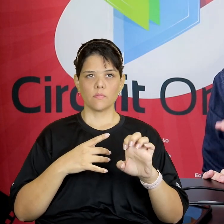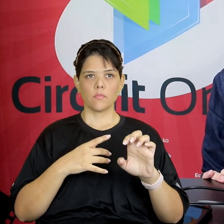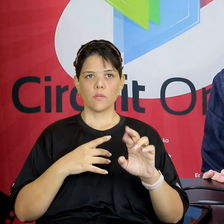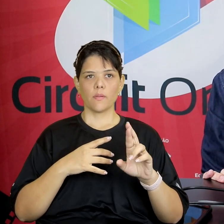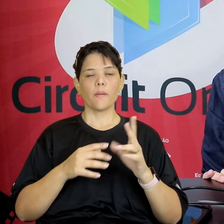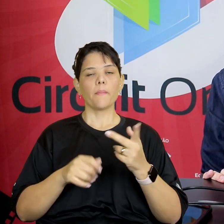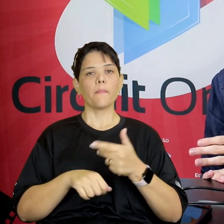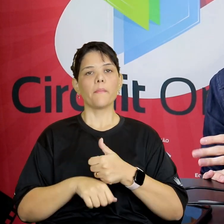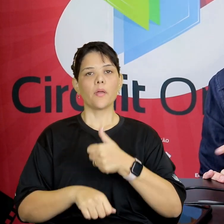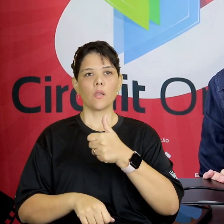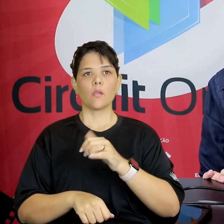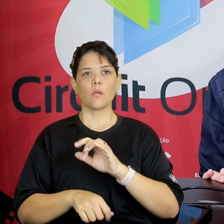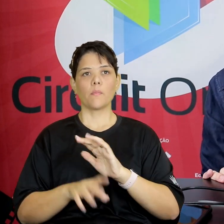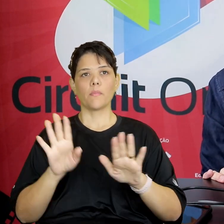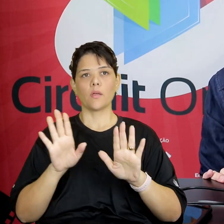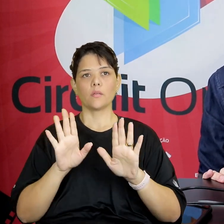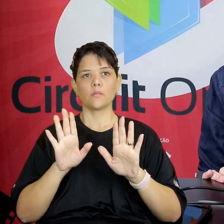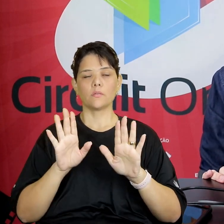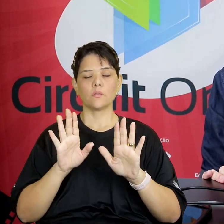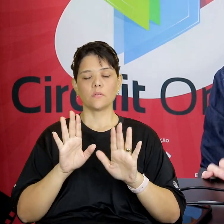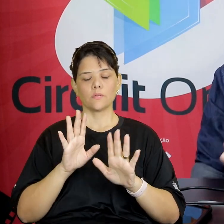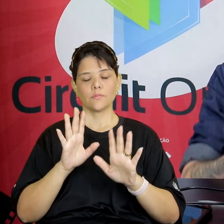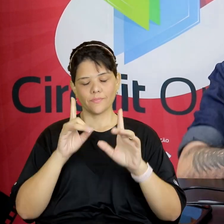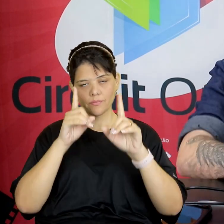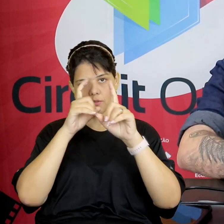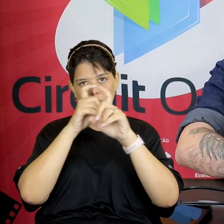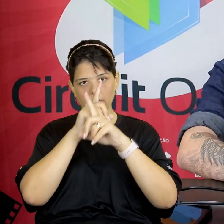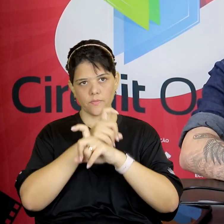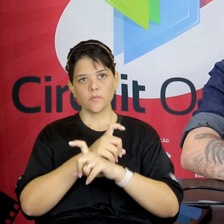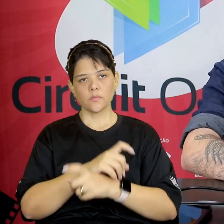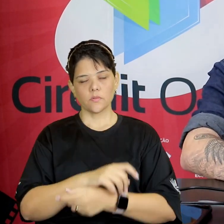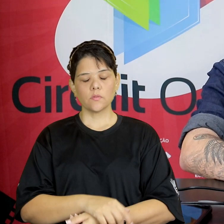RAM. Agora, se você não tem nada, aí você vai penar um pouquinho.